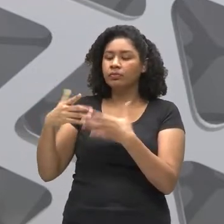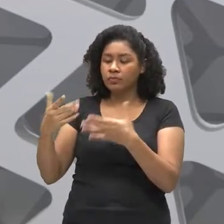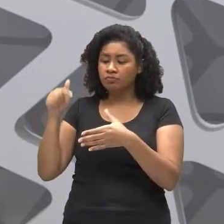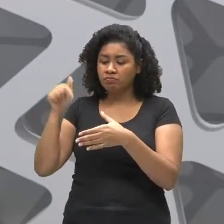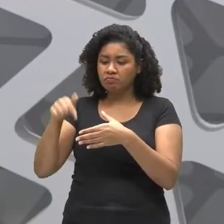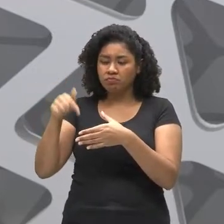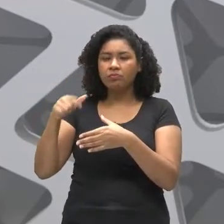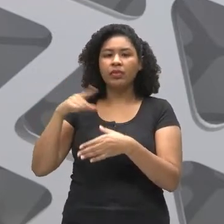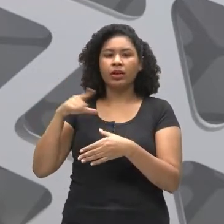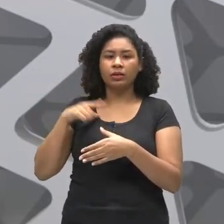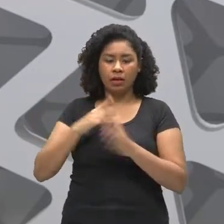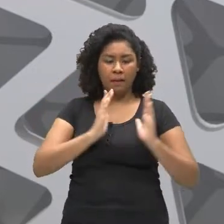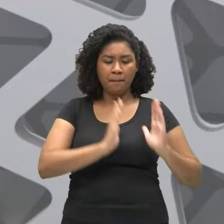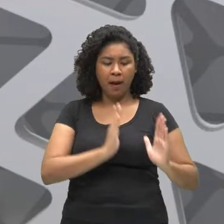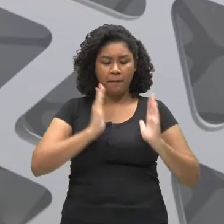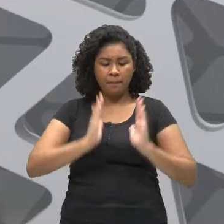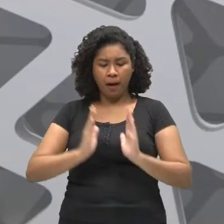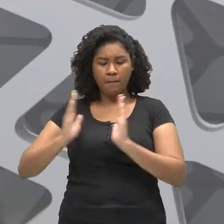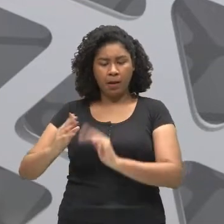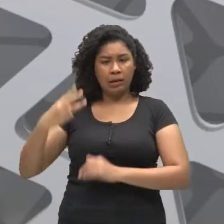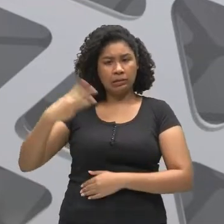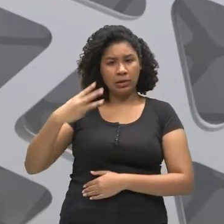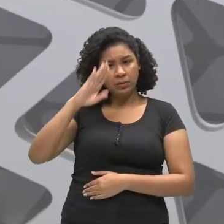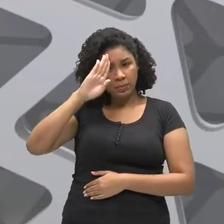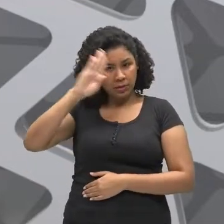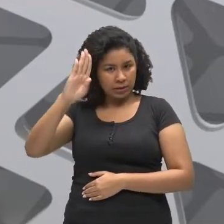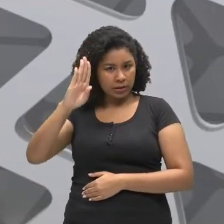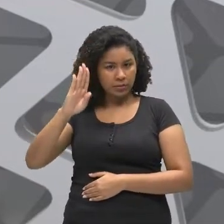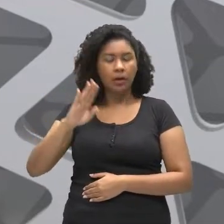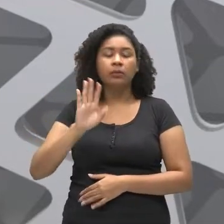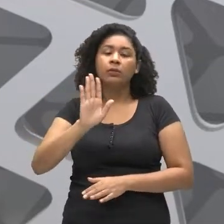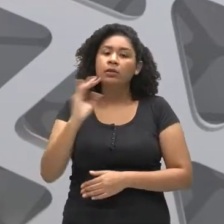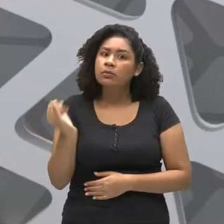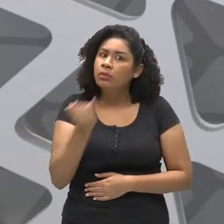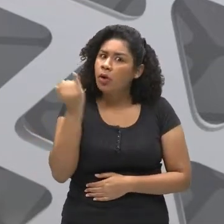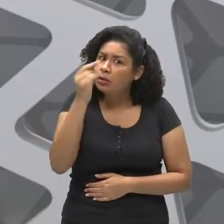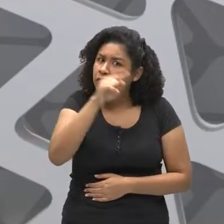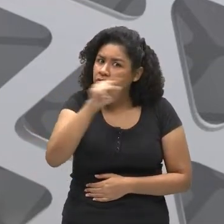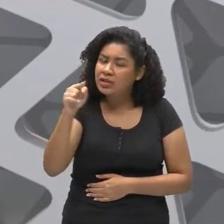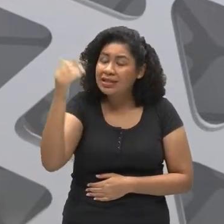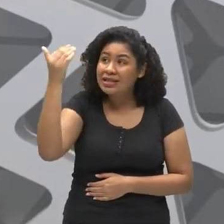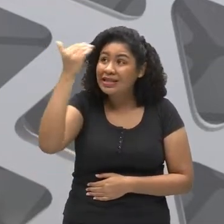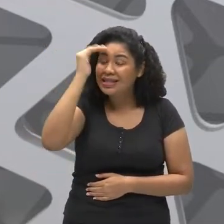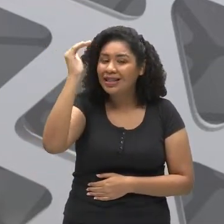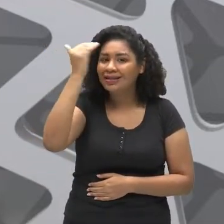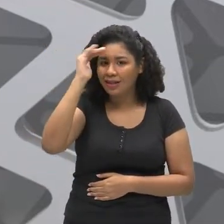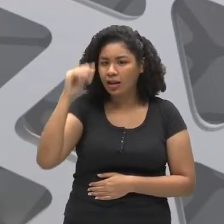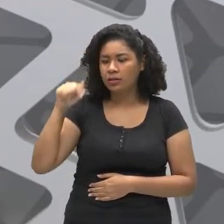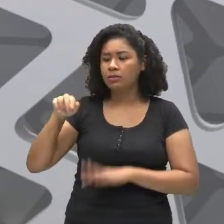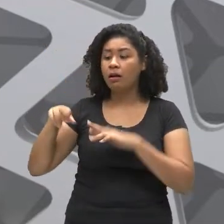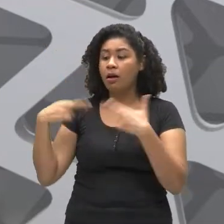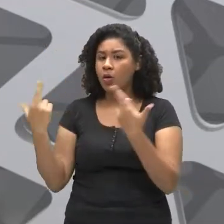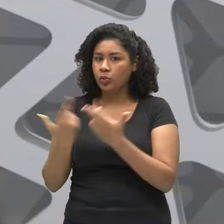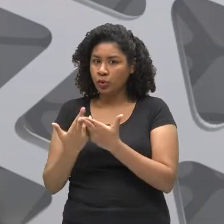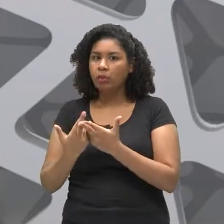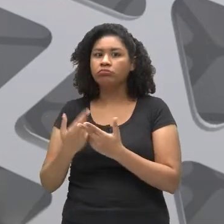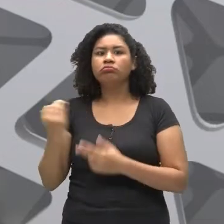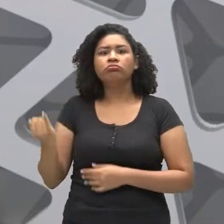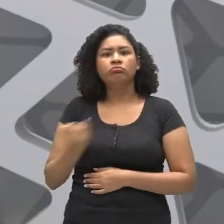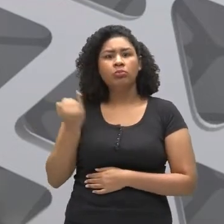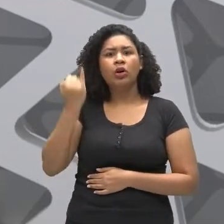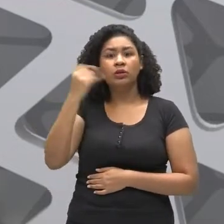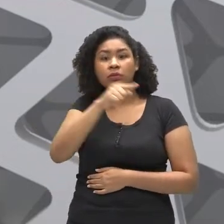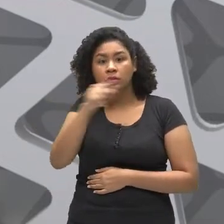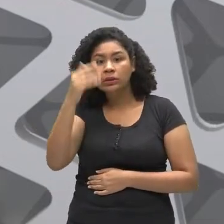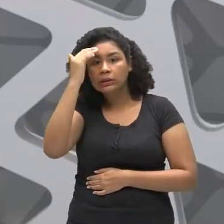3 momentos especiais. E é fundamental que vocês entendam o concílio, justamente para vocês entenderem as